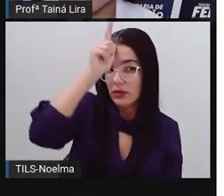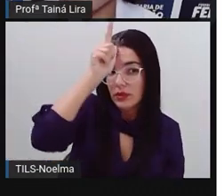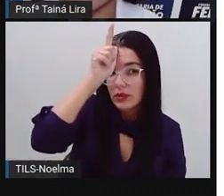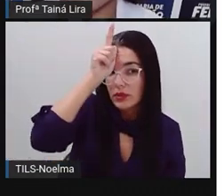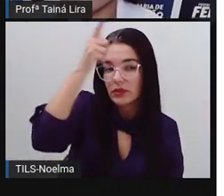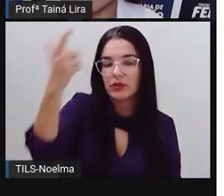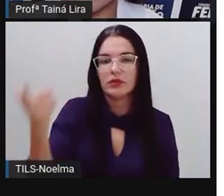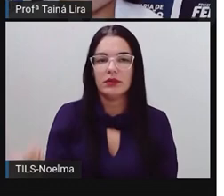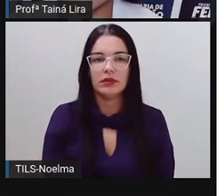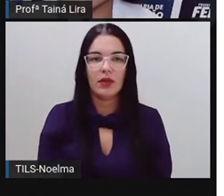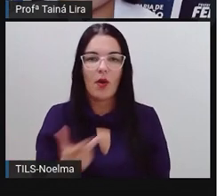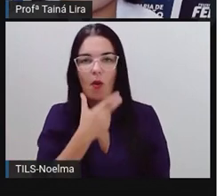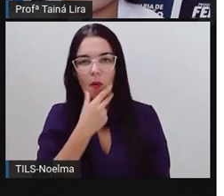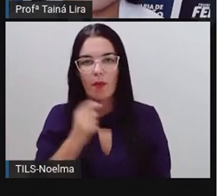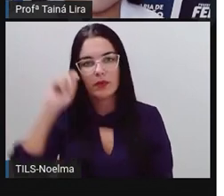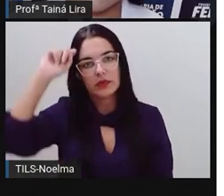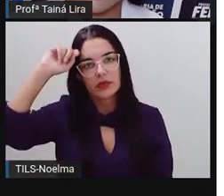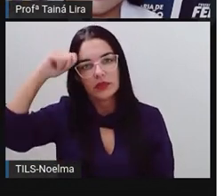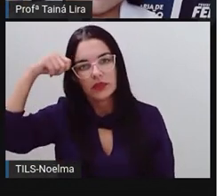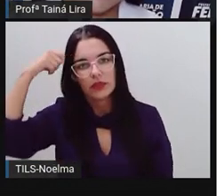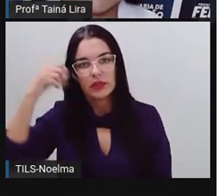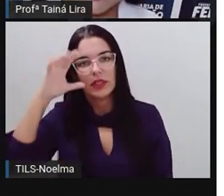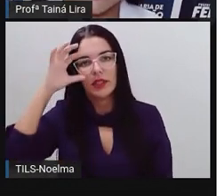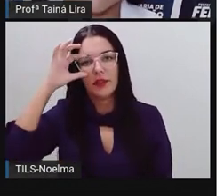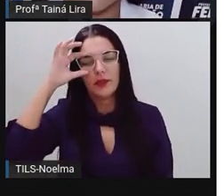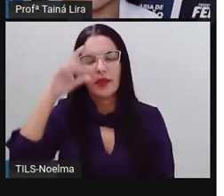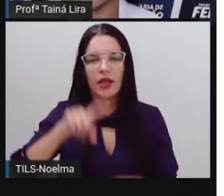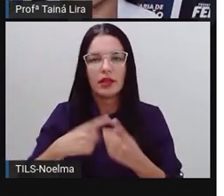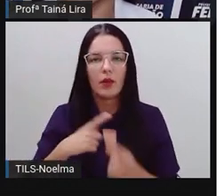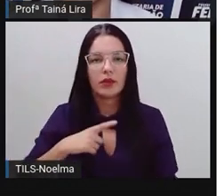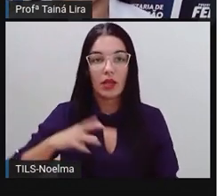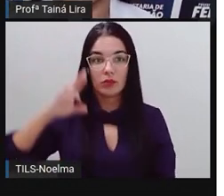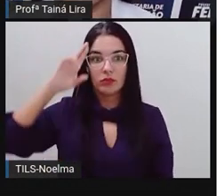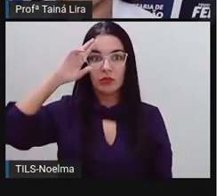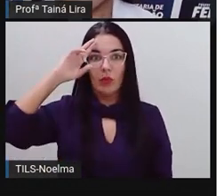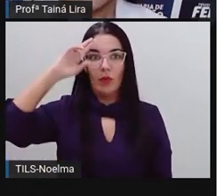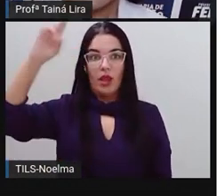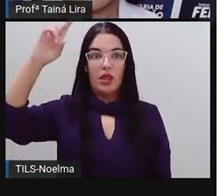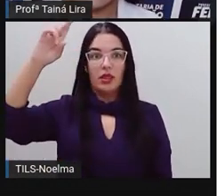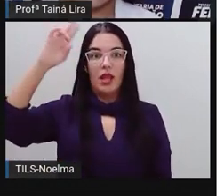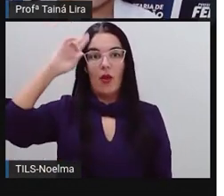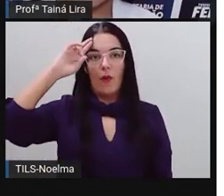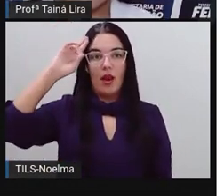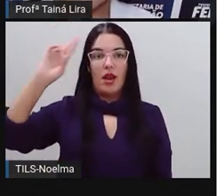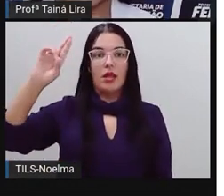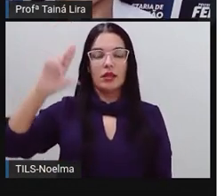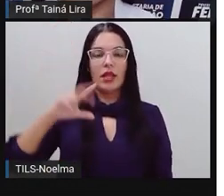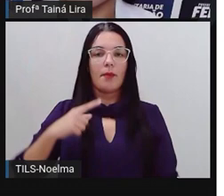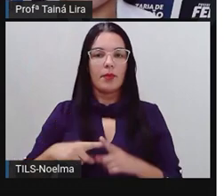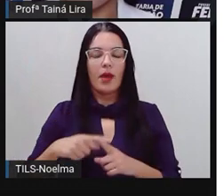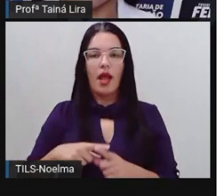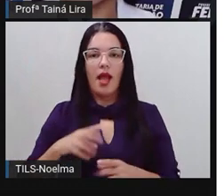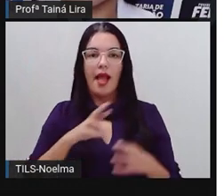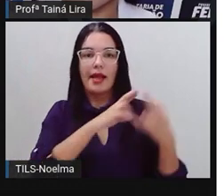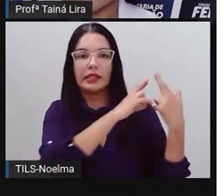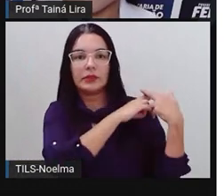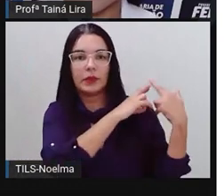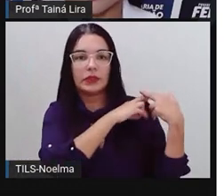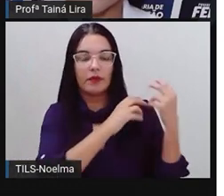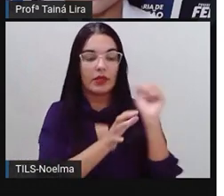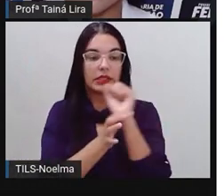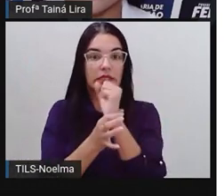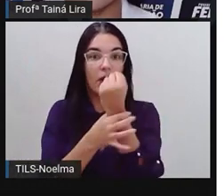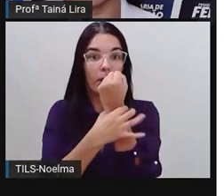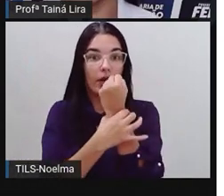o que os quilombos tinham líderes esses líderes aí que eram responsáveis pela segurança e pela organização